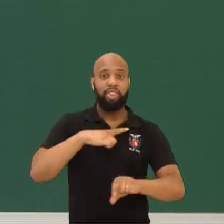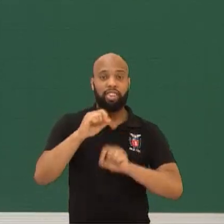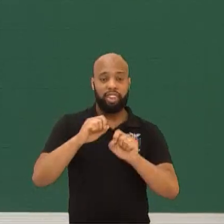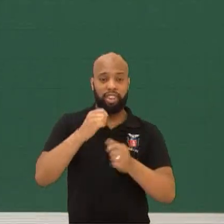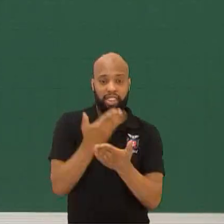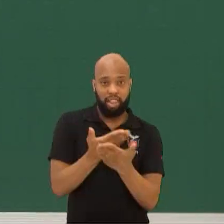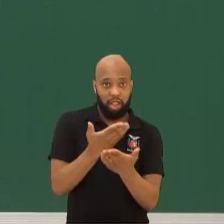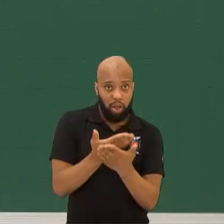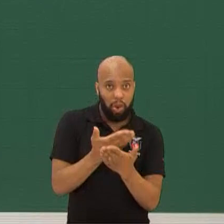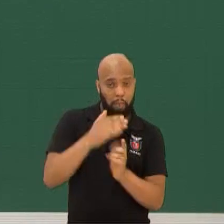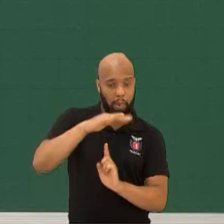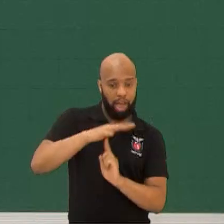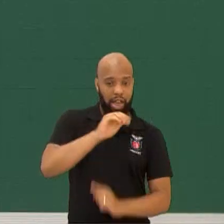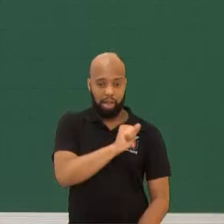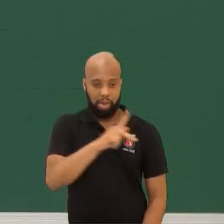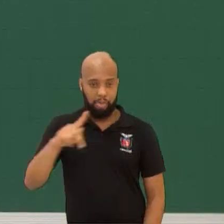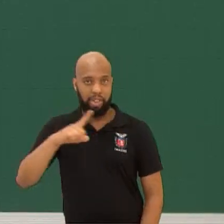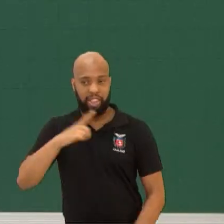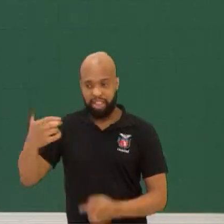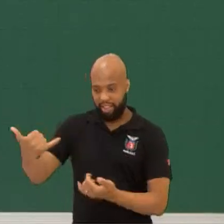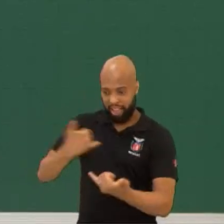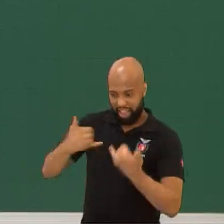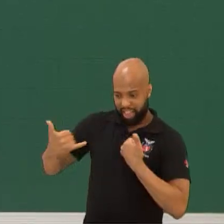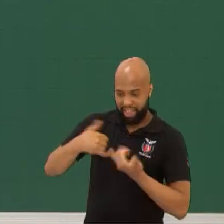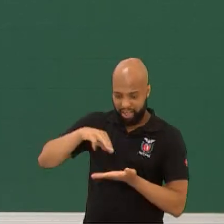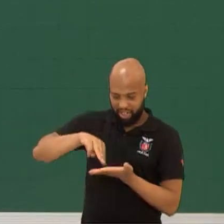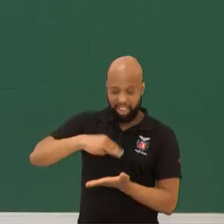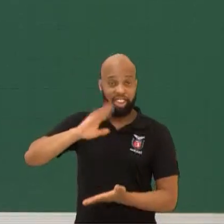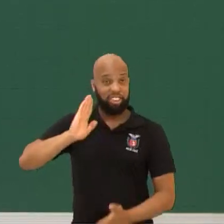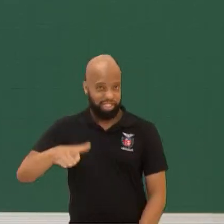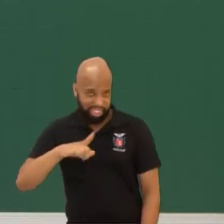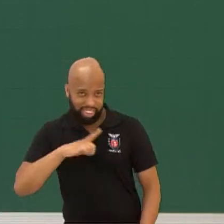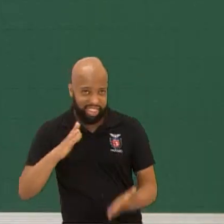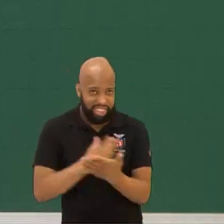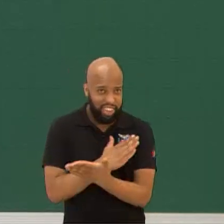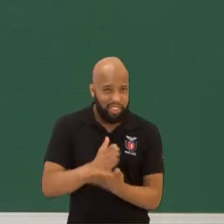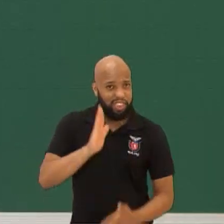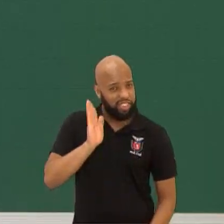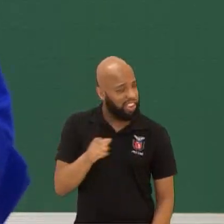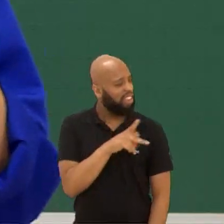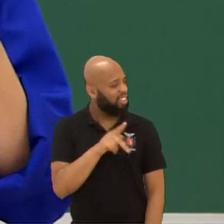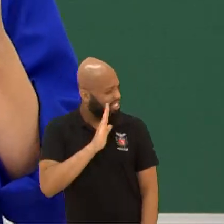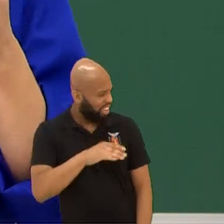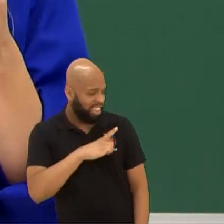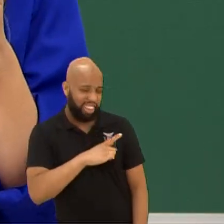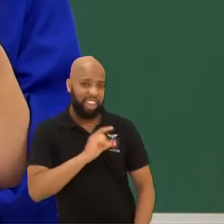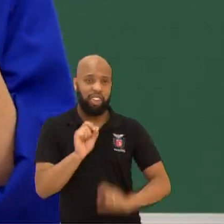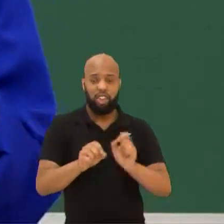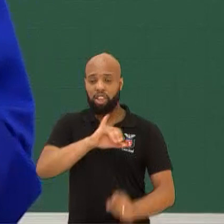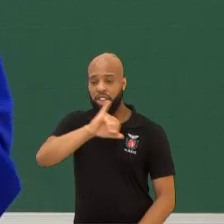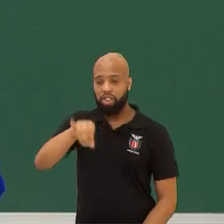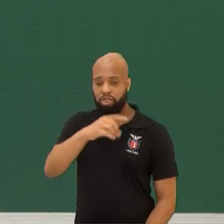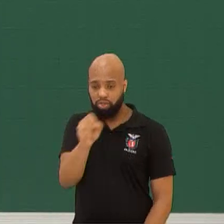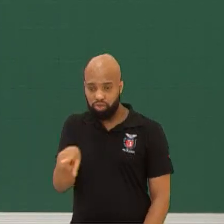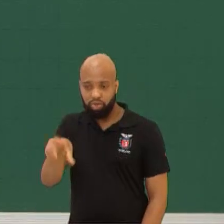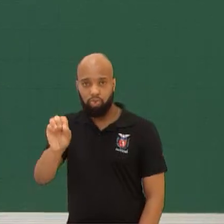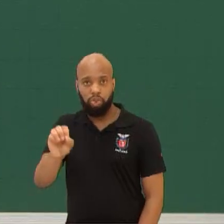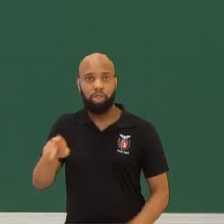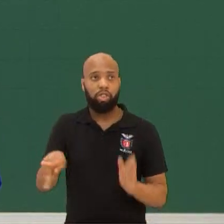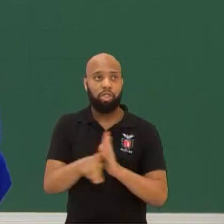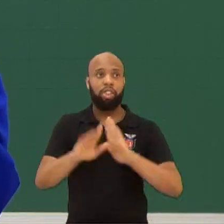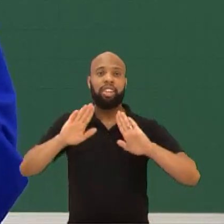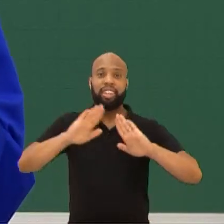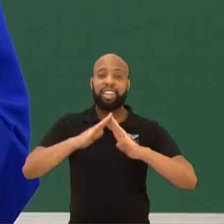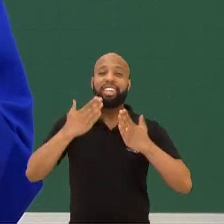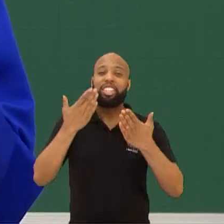Paraná. O seu recado vai chegar aqui para mim. E eu já tenho recadinho, professor William. Aqui, o João Adrian de Souza Belo, do